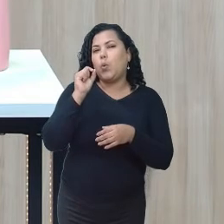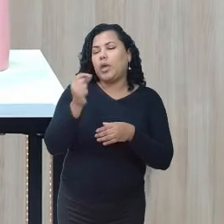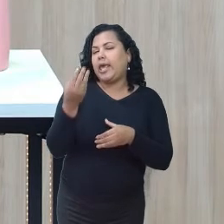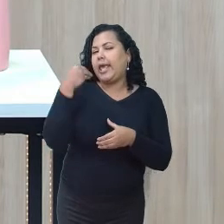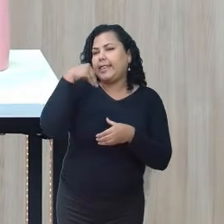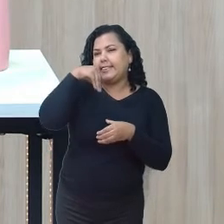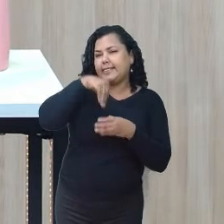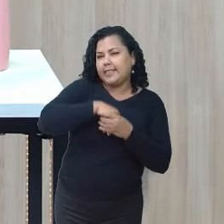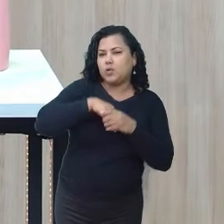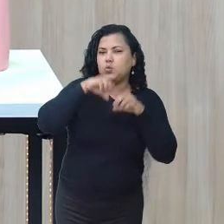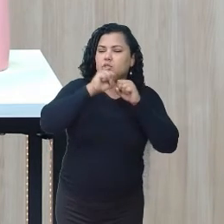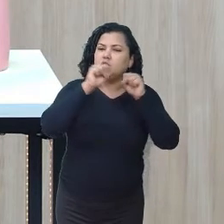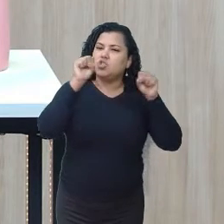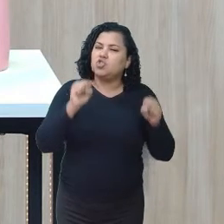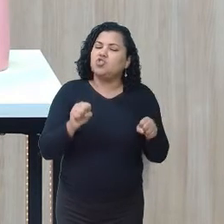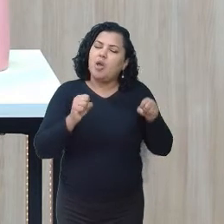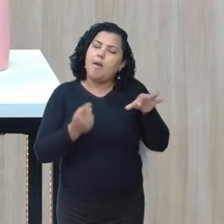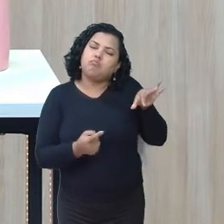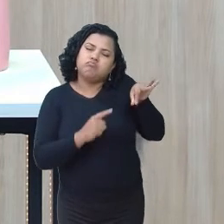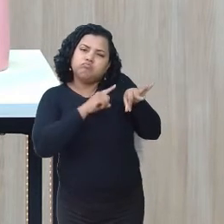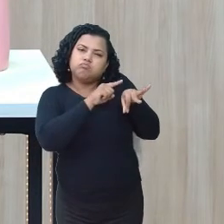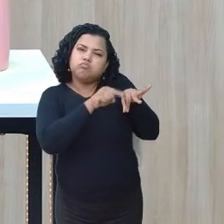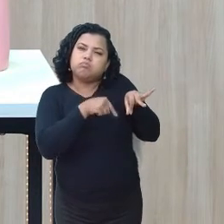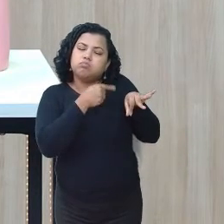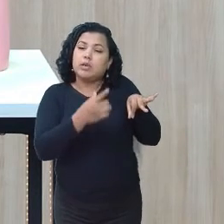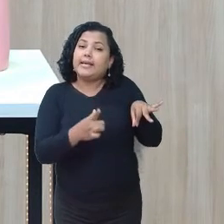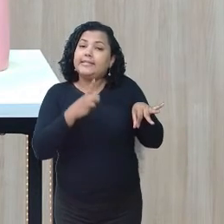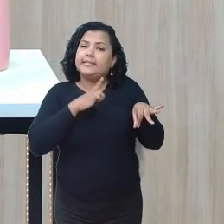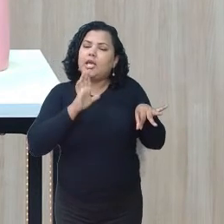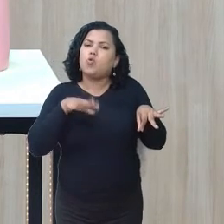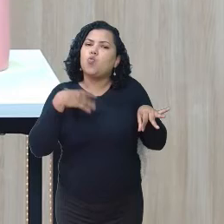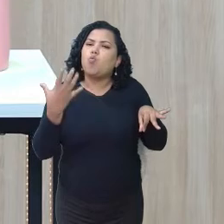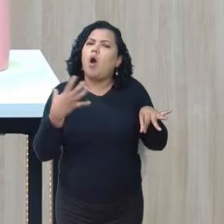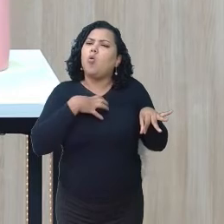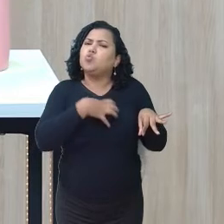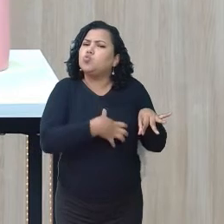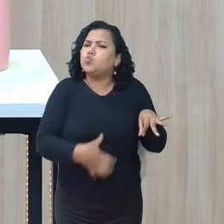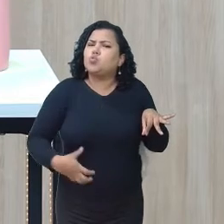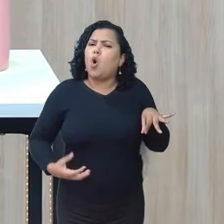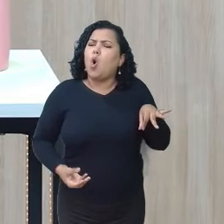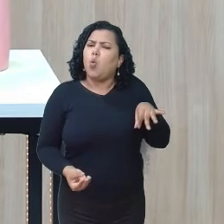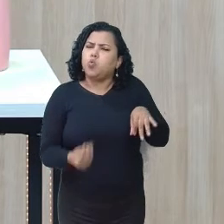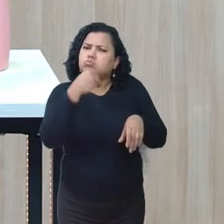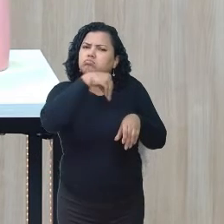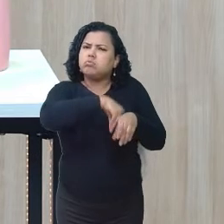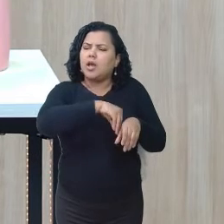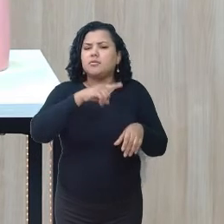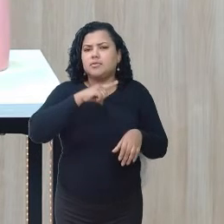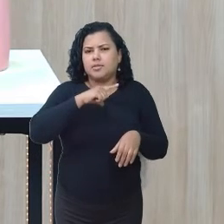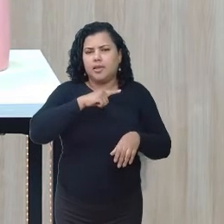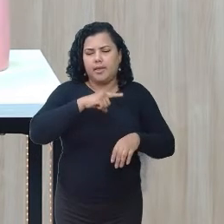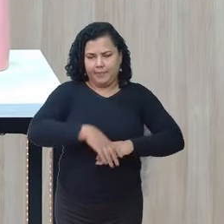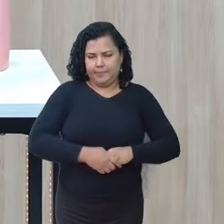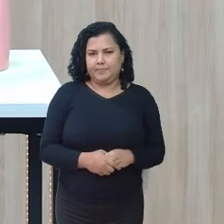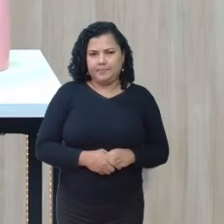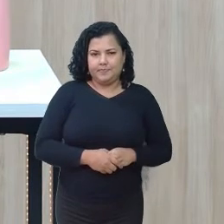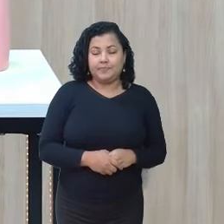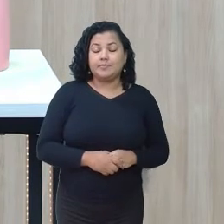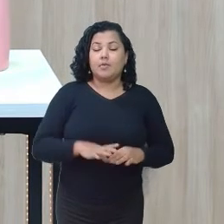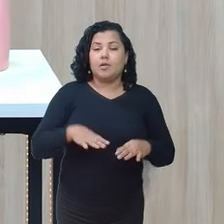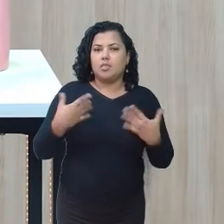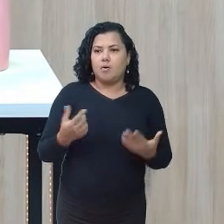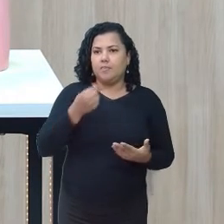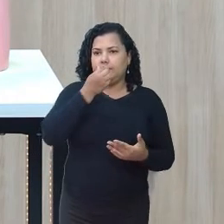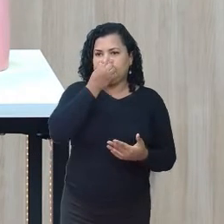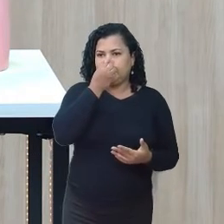sistema genital, de que ele é formado, né? Quais órgãos formam o sistema genital feminino. Então,